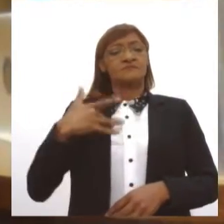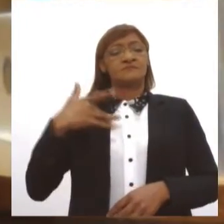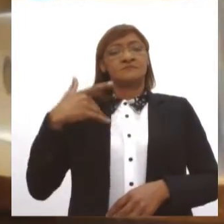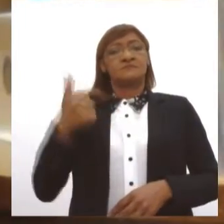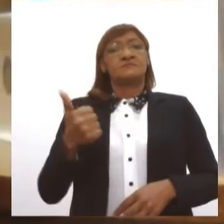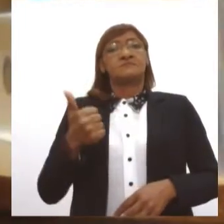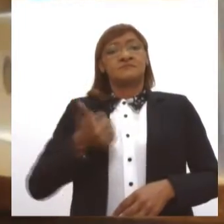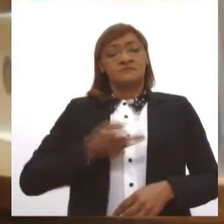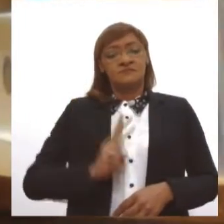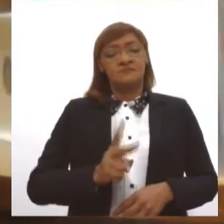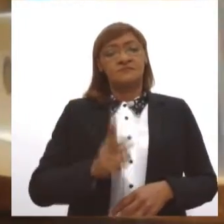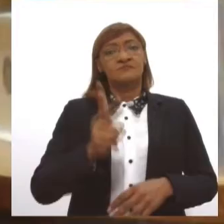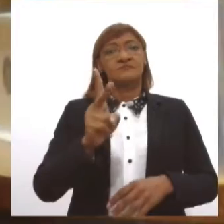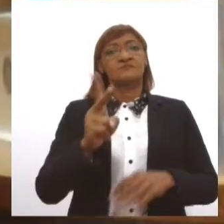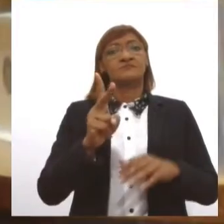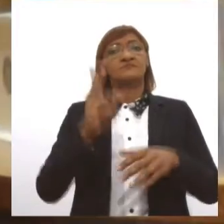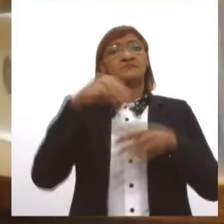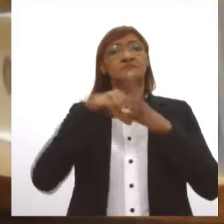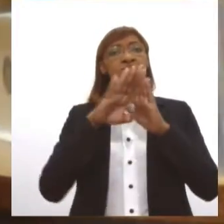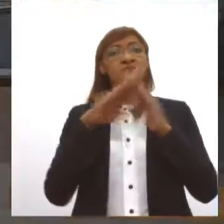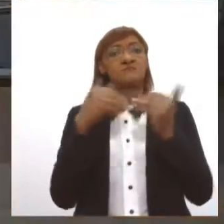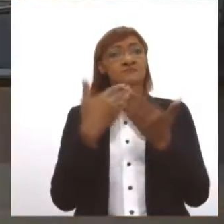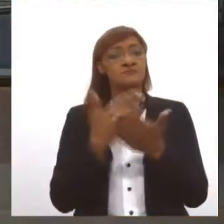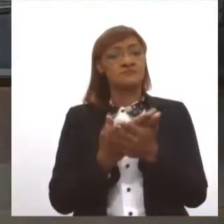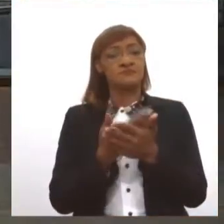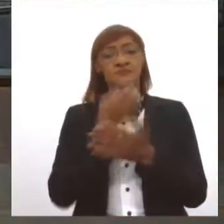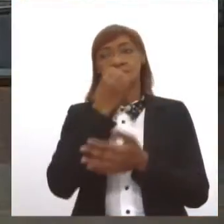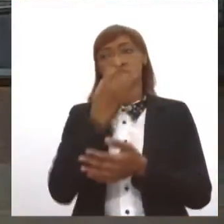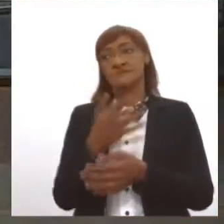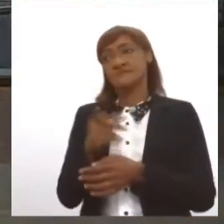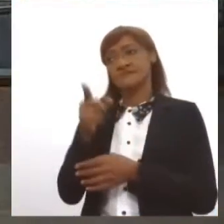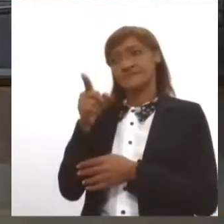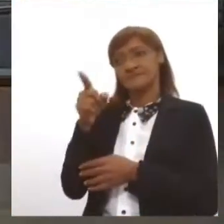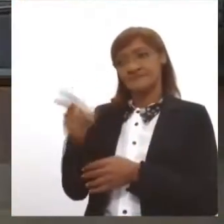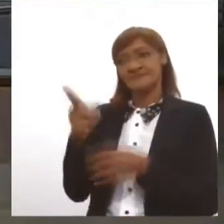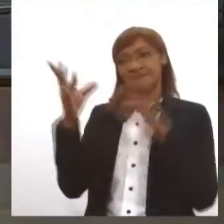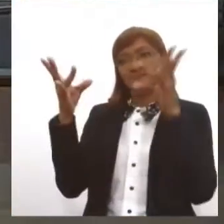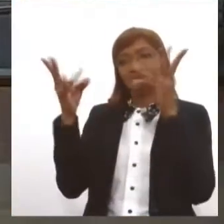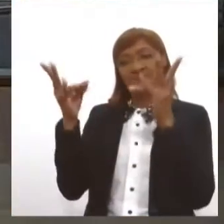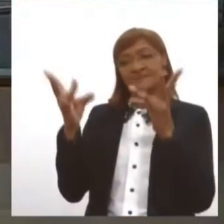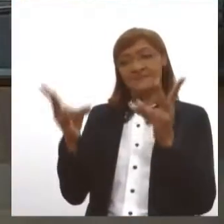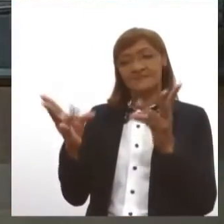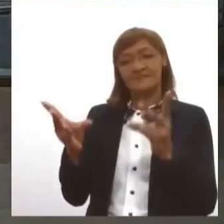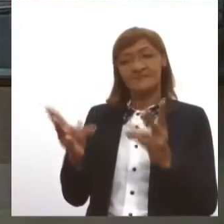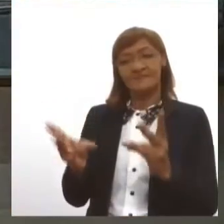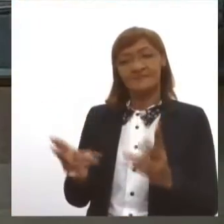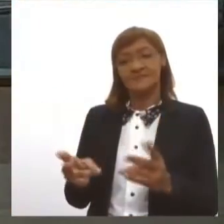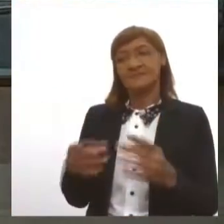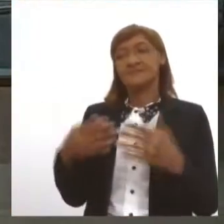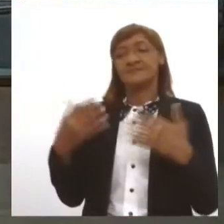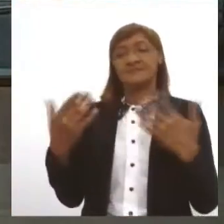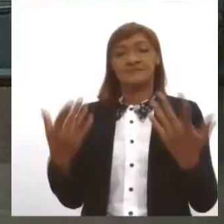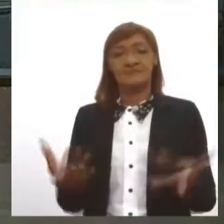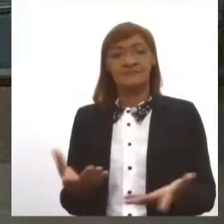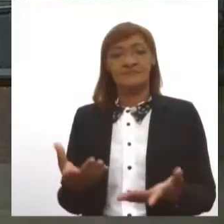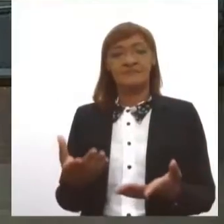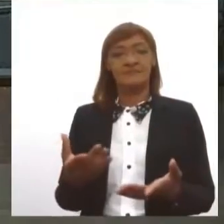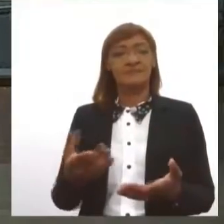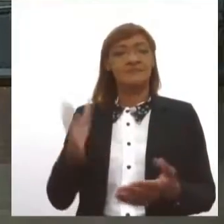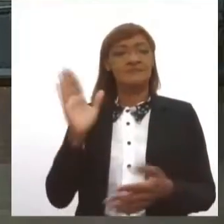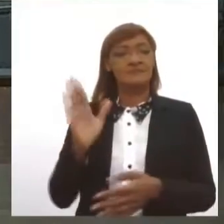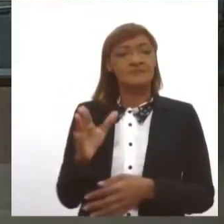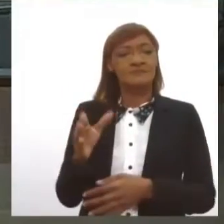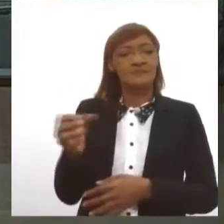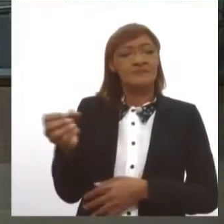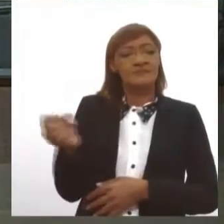escolas. Isso é bem confortável para a gente. Você descreveu bem esse momento em que os alunos, né, principalmente os mais novos, né,